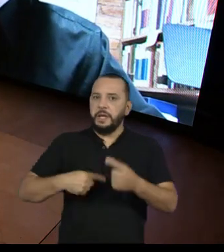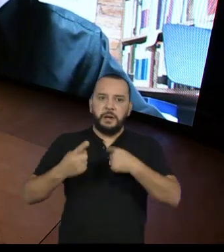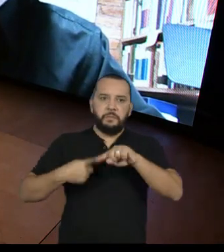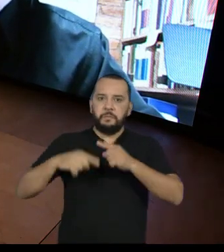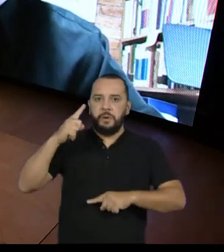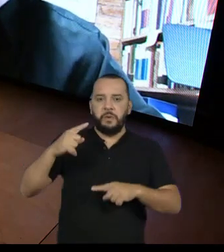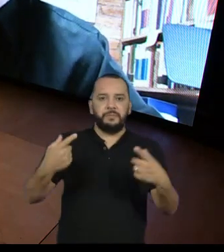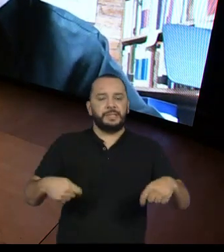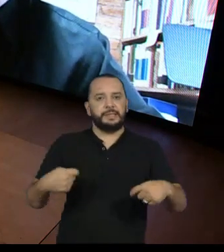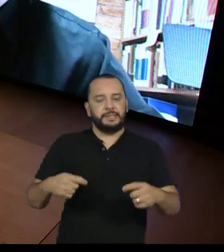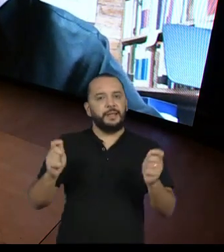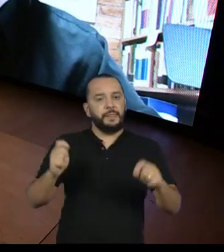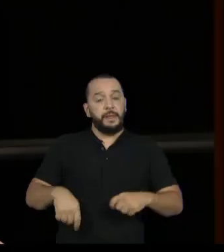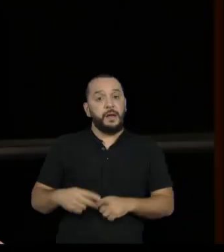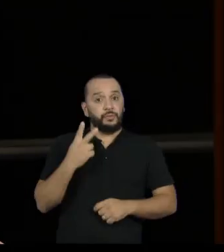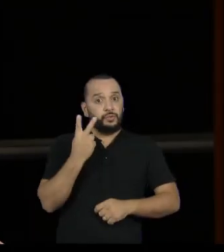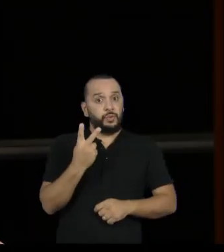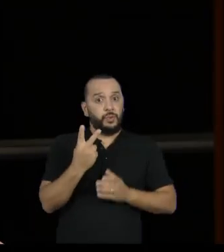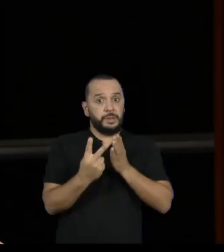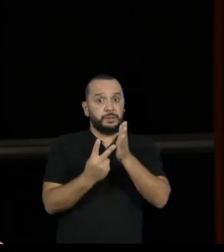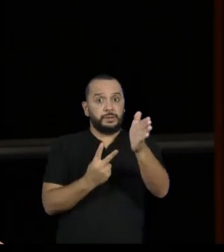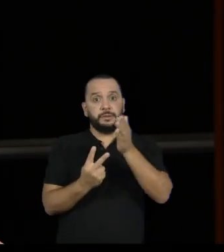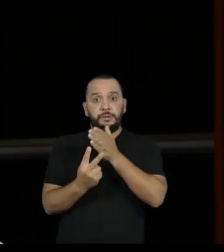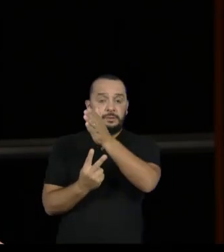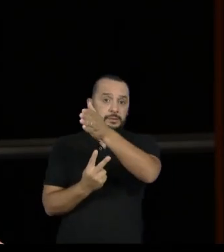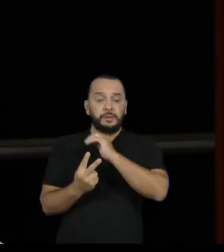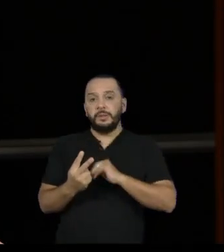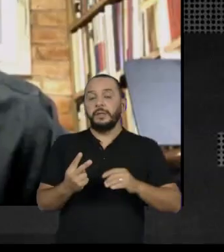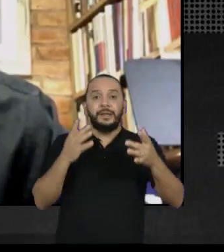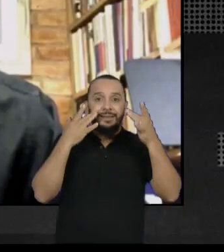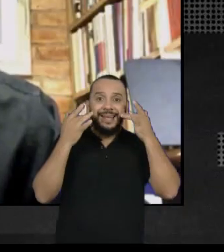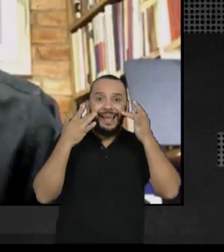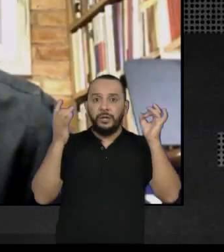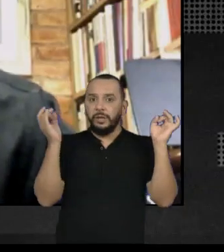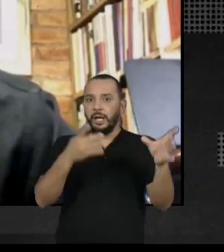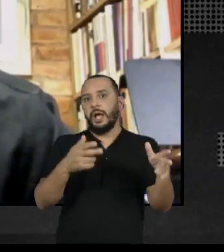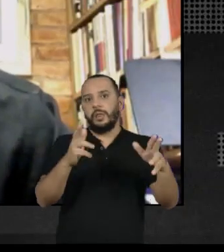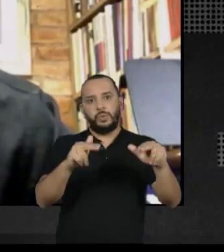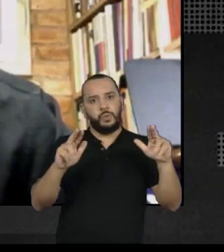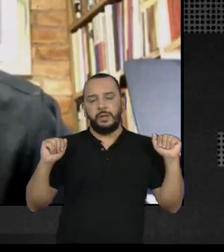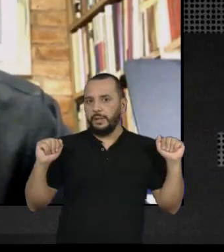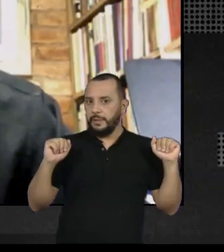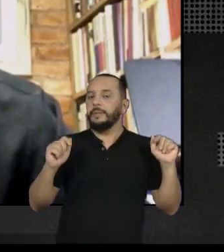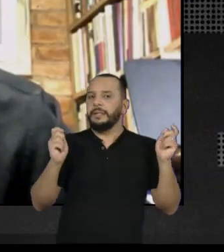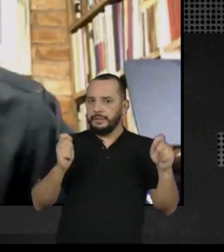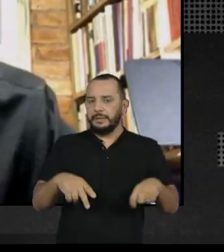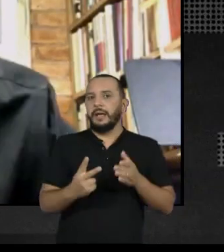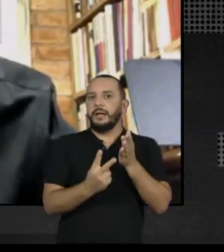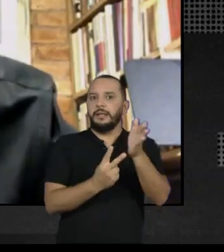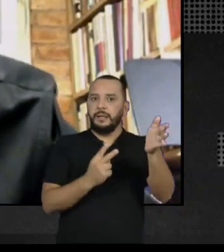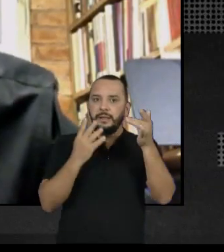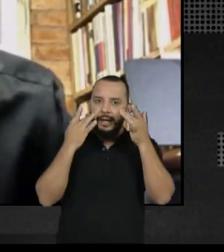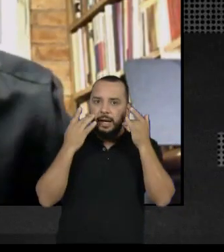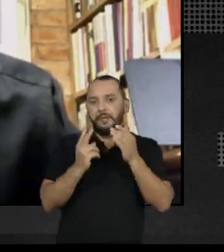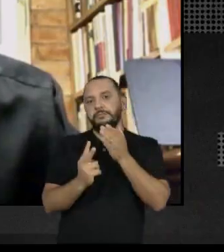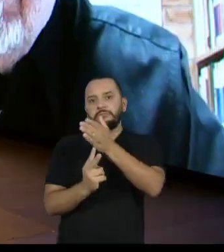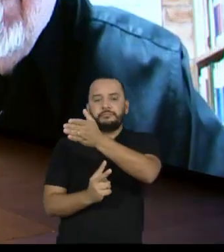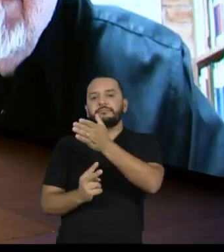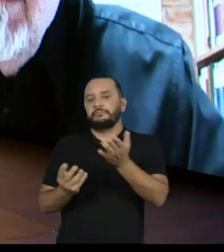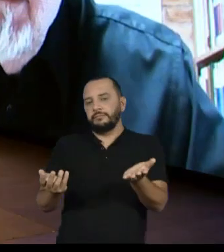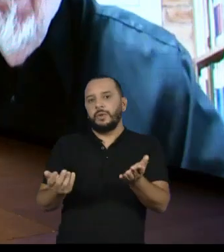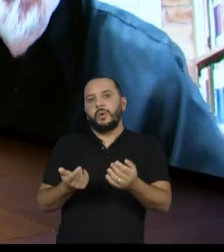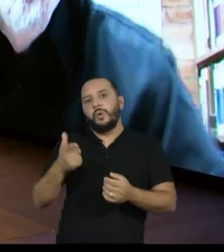eu quero ir para Londres, eu gosto de vestir uma roupa legal, eu tenho que